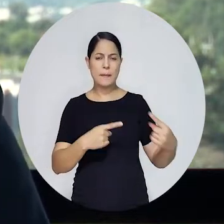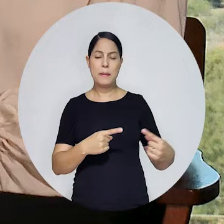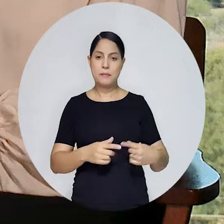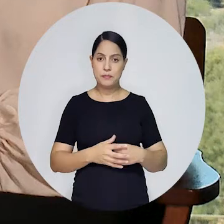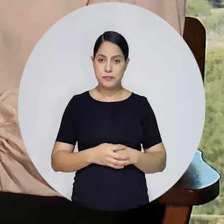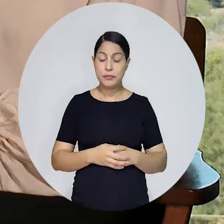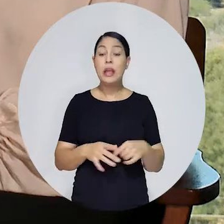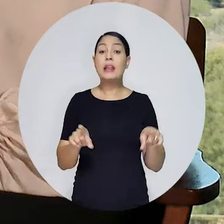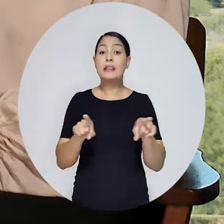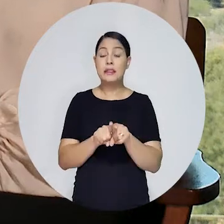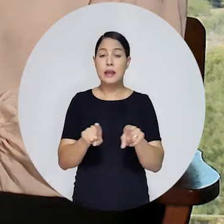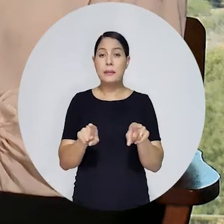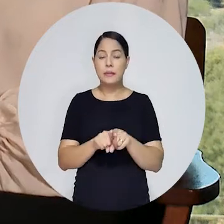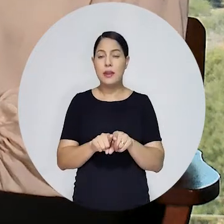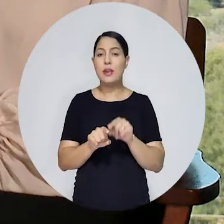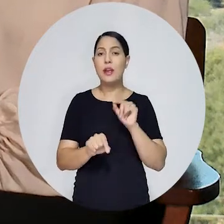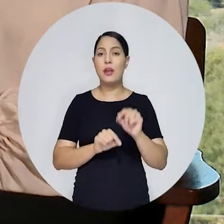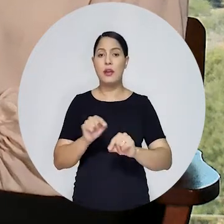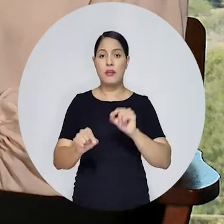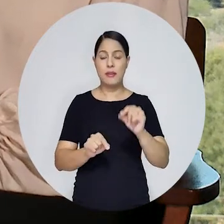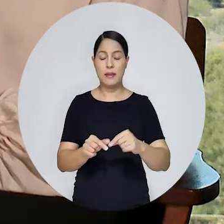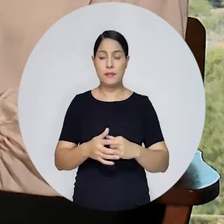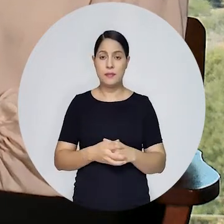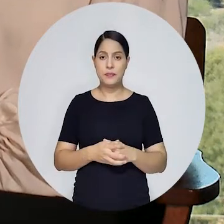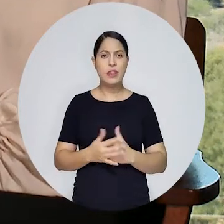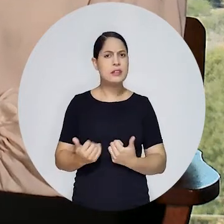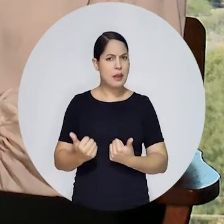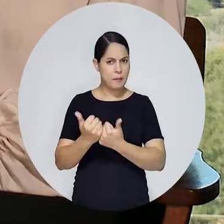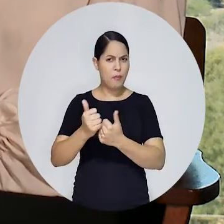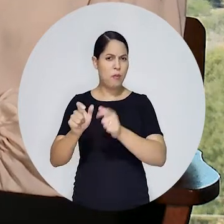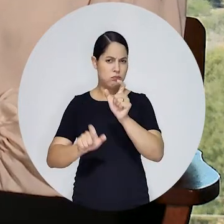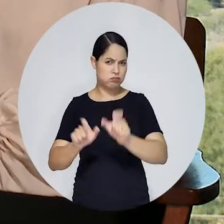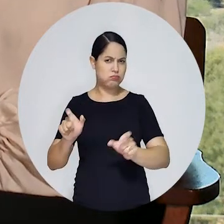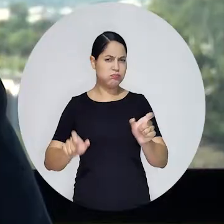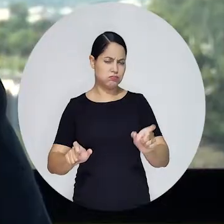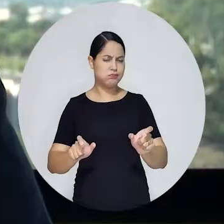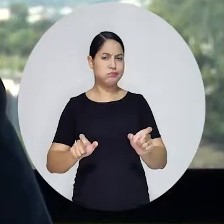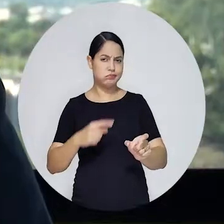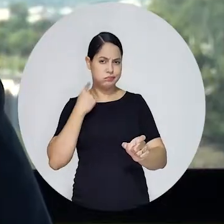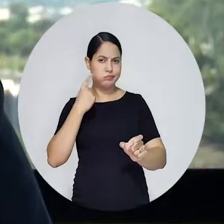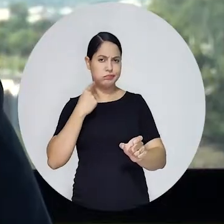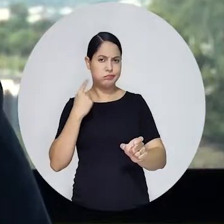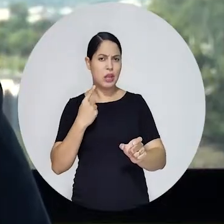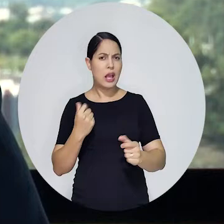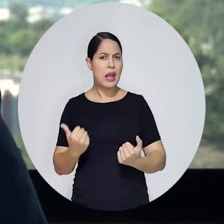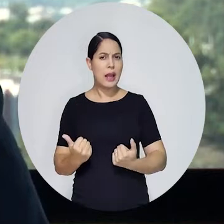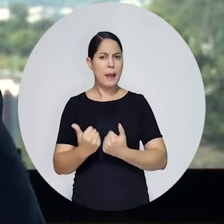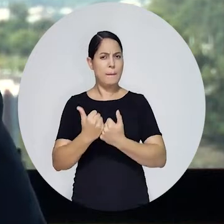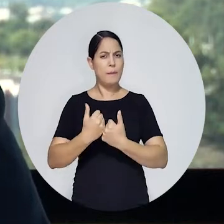o advogado ou advogada. Além disso, o